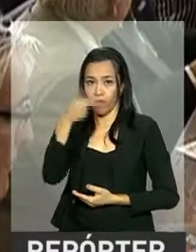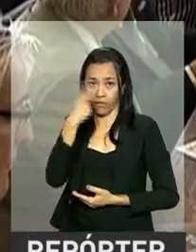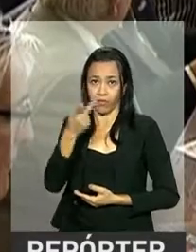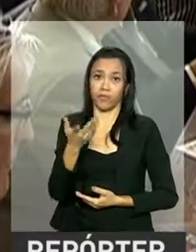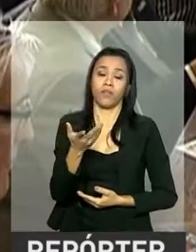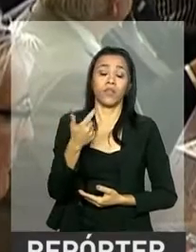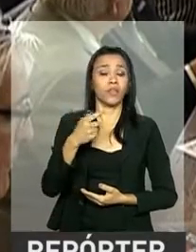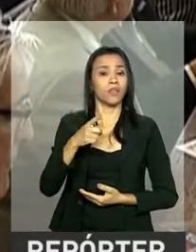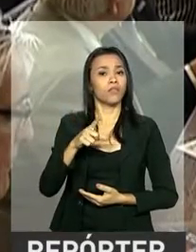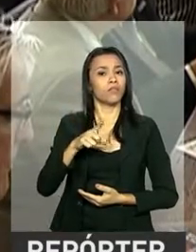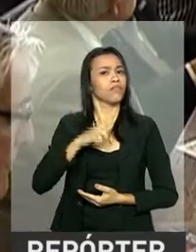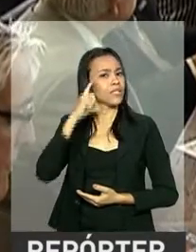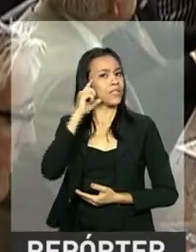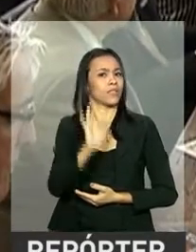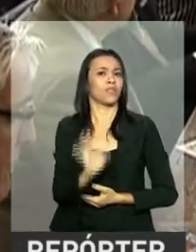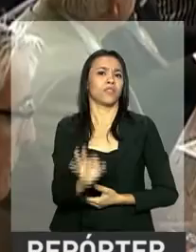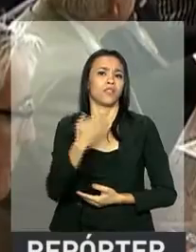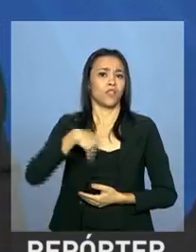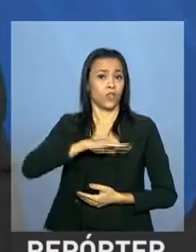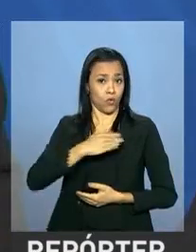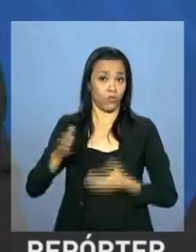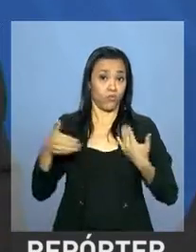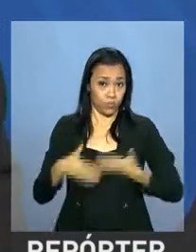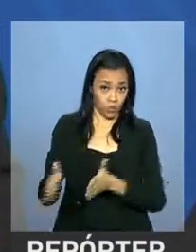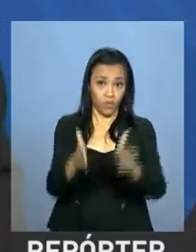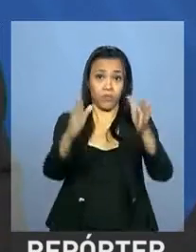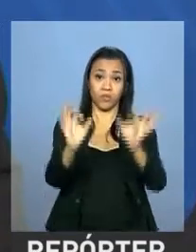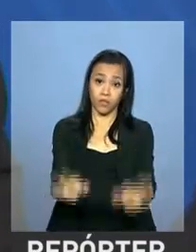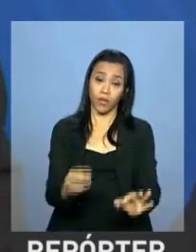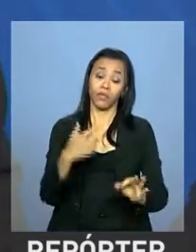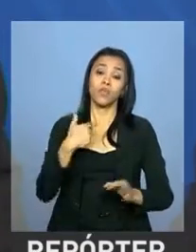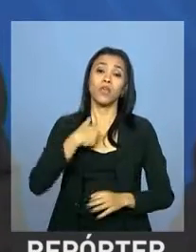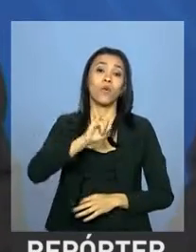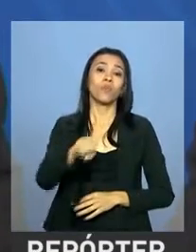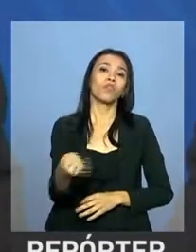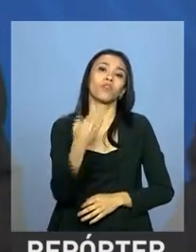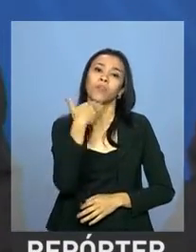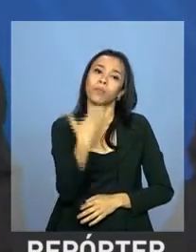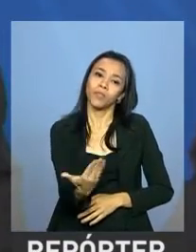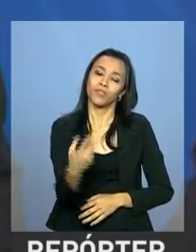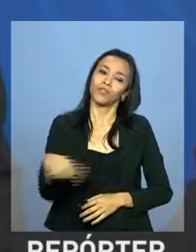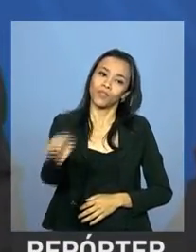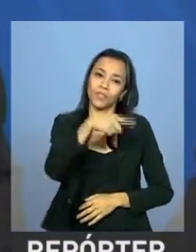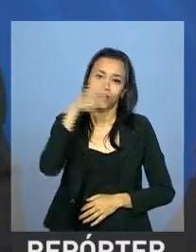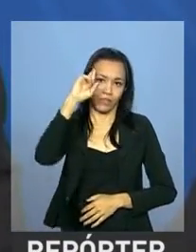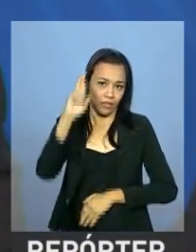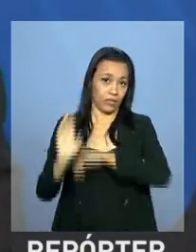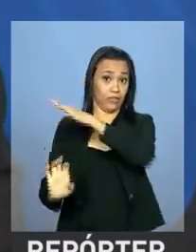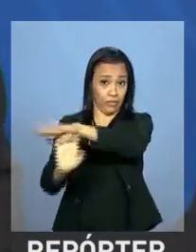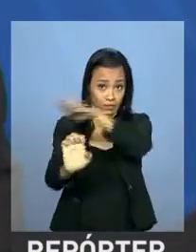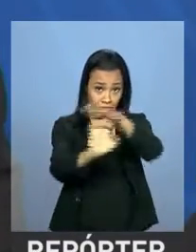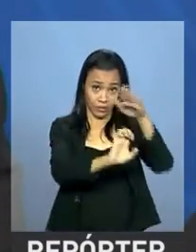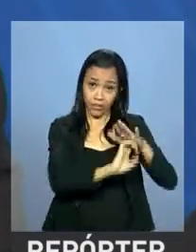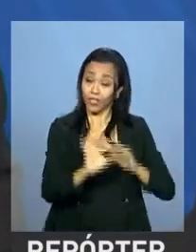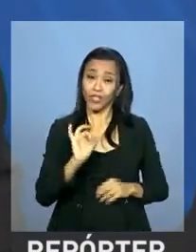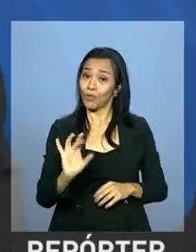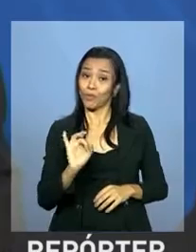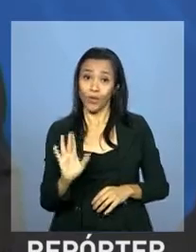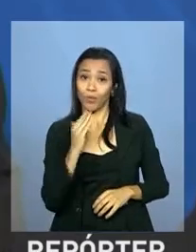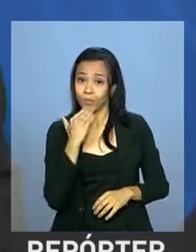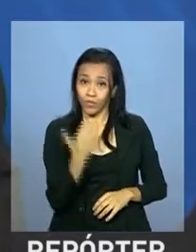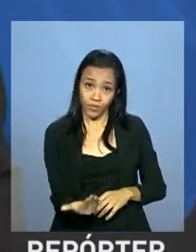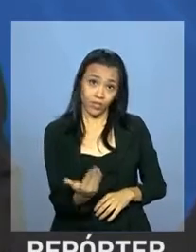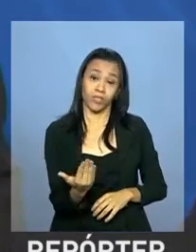de que de alguma maneira estamos no caminho certo e até aproveita para pedir aos senhores empresários e não só pedir que